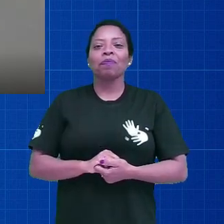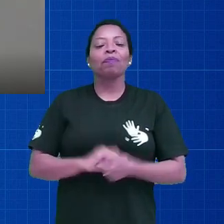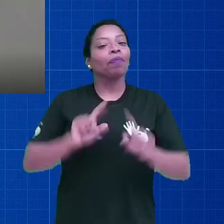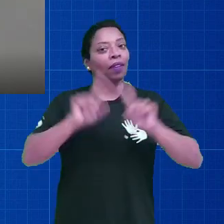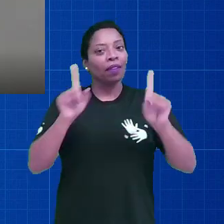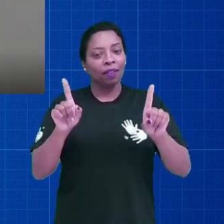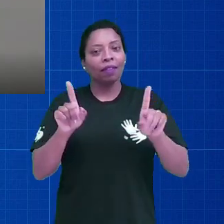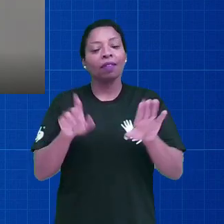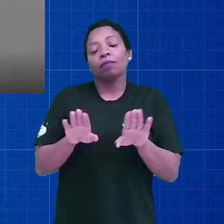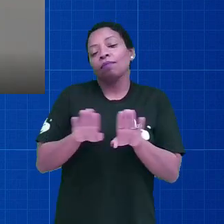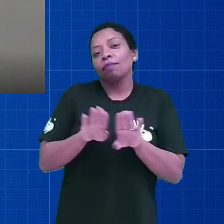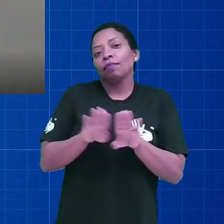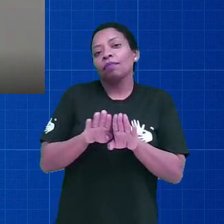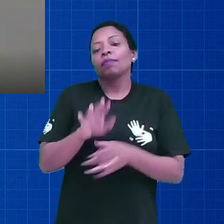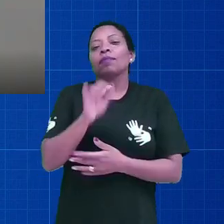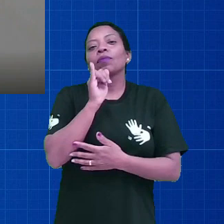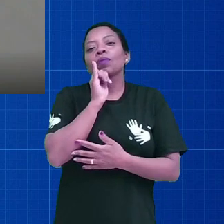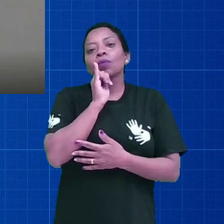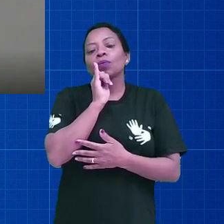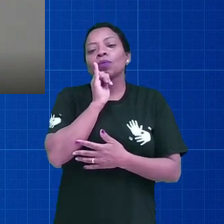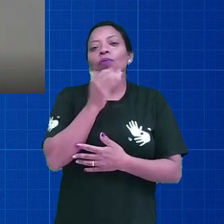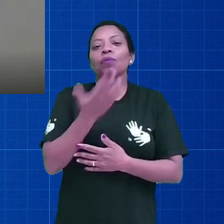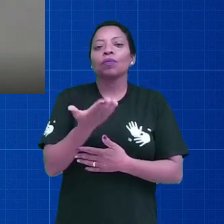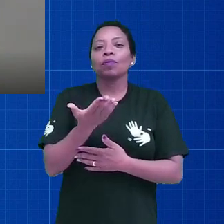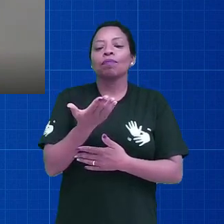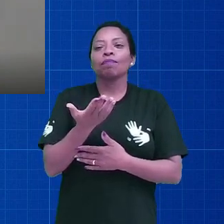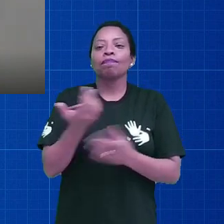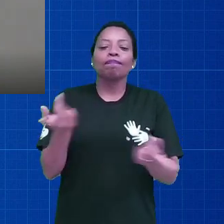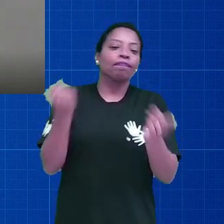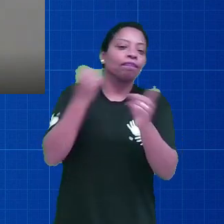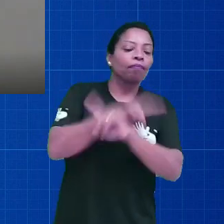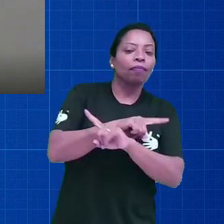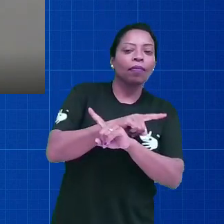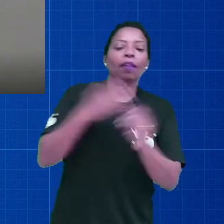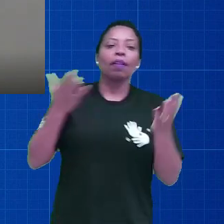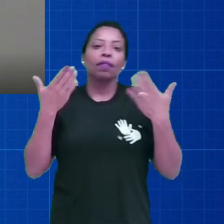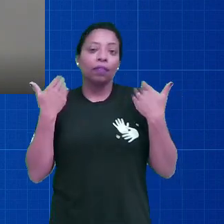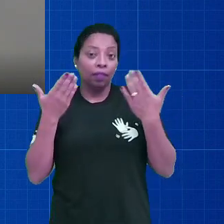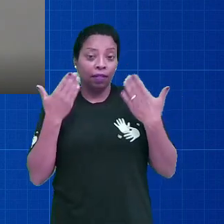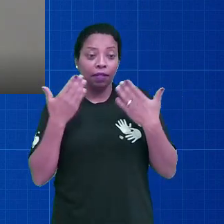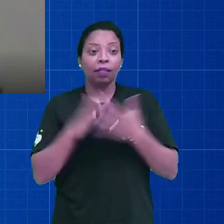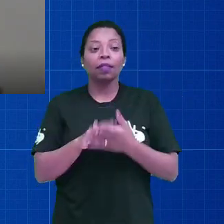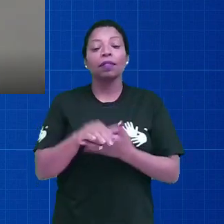mas tá? Com relação à inversão térmica, é interessante que